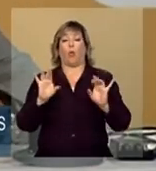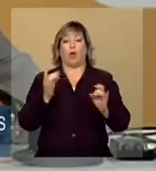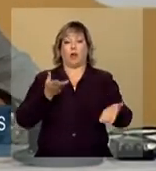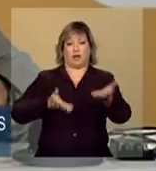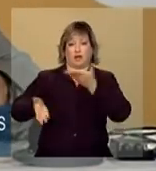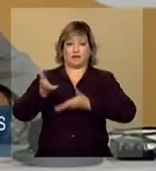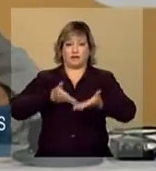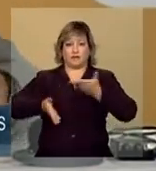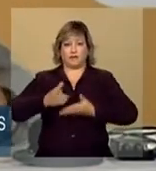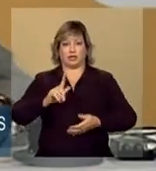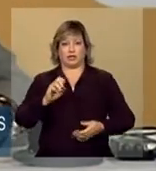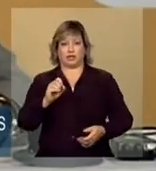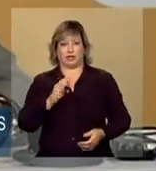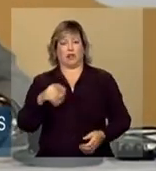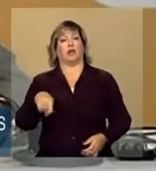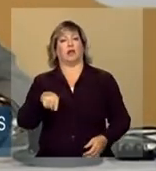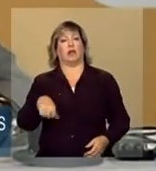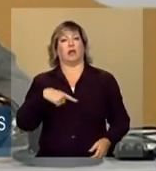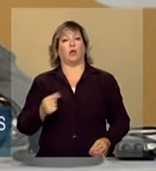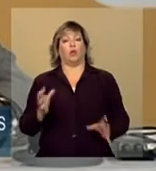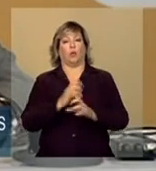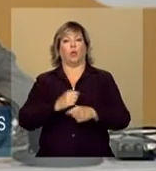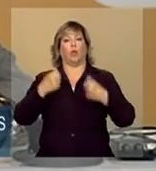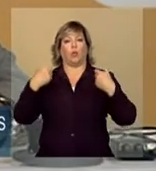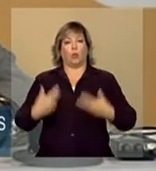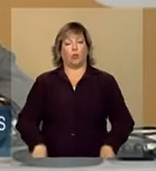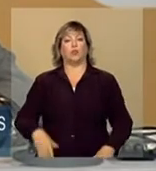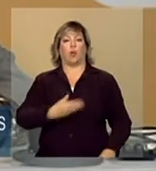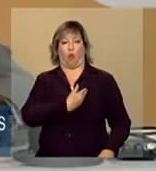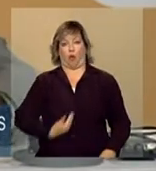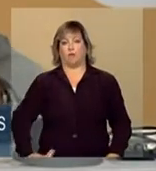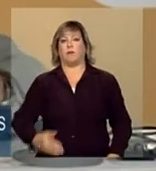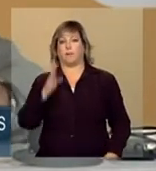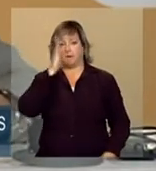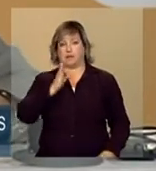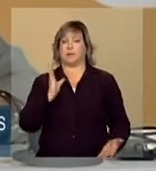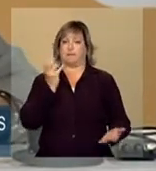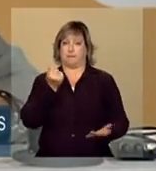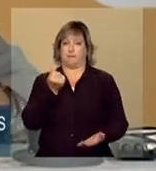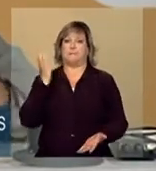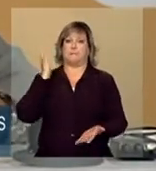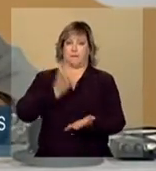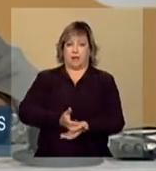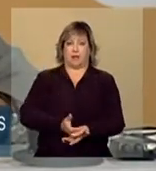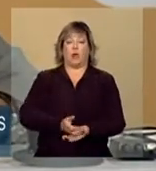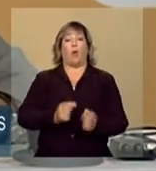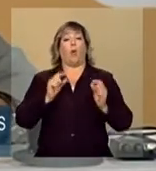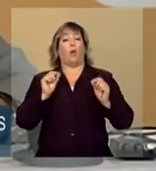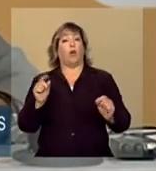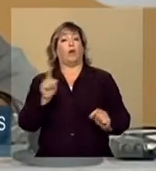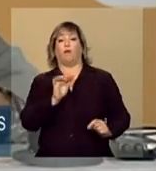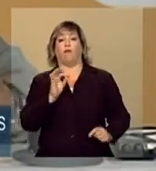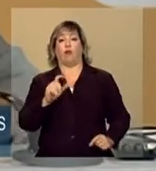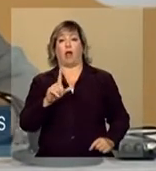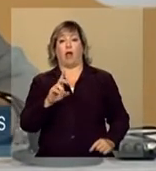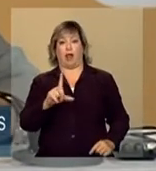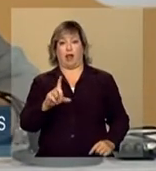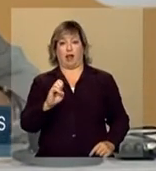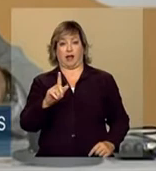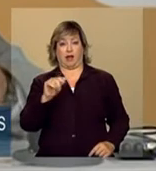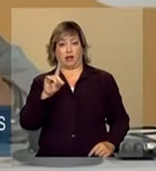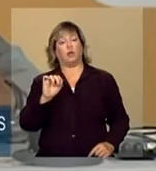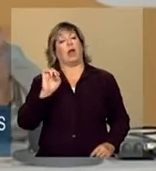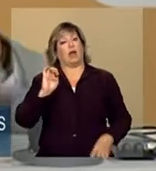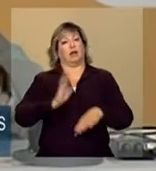gestão, é um custo que será assumido pelo governo brasileiro. O que não for legado será assumido pela FIFA. Só